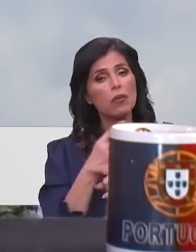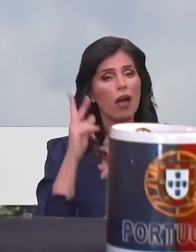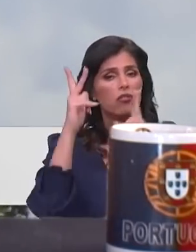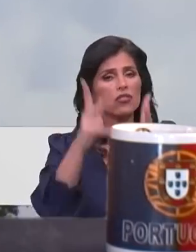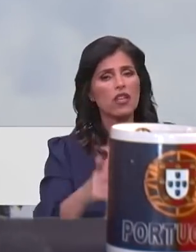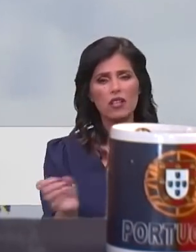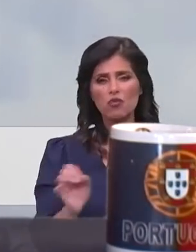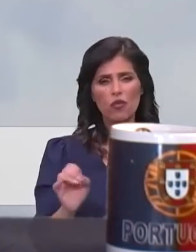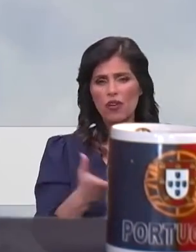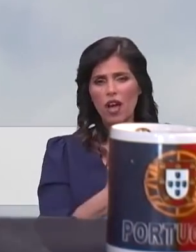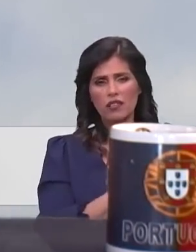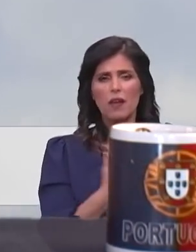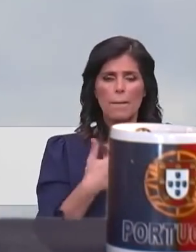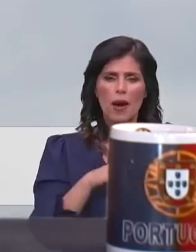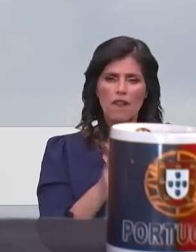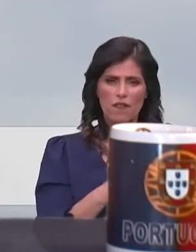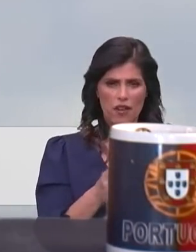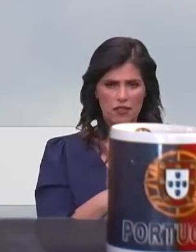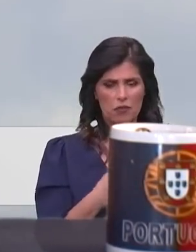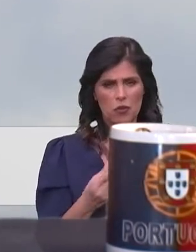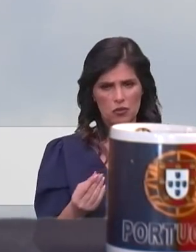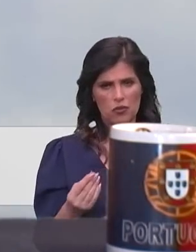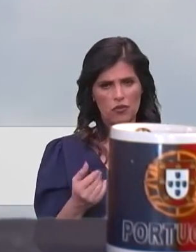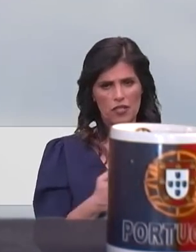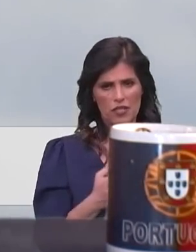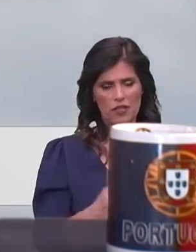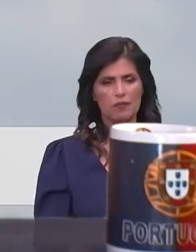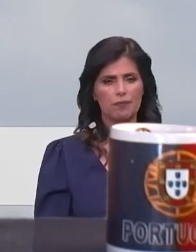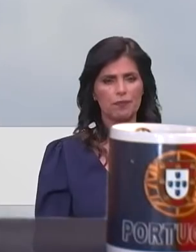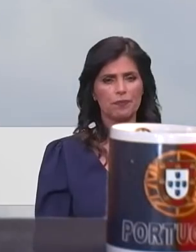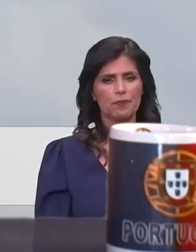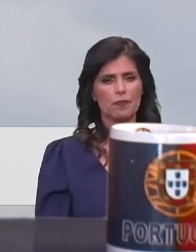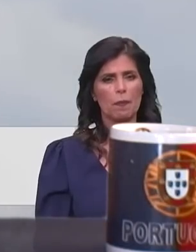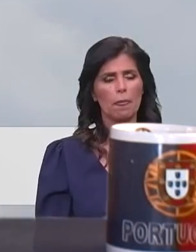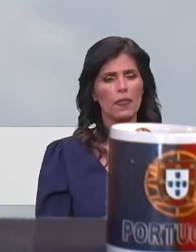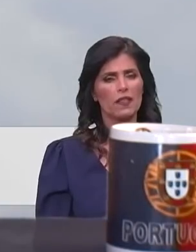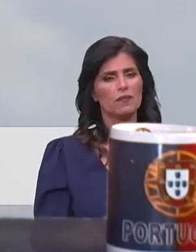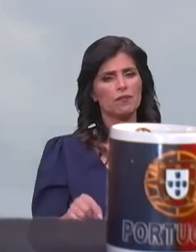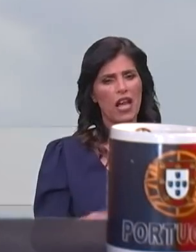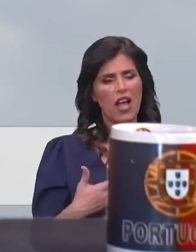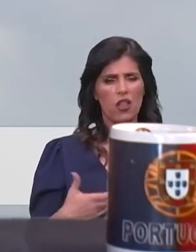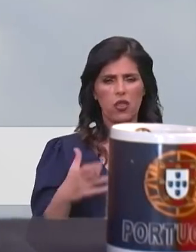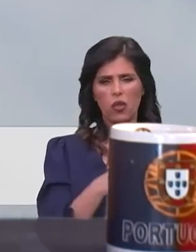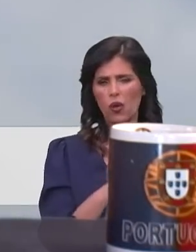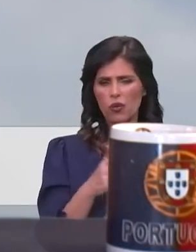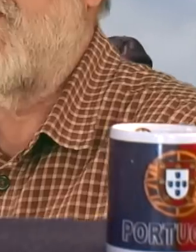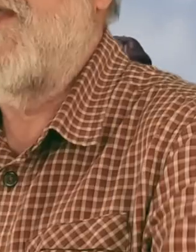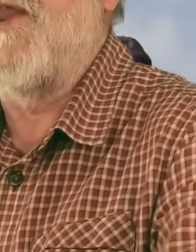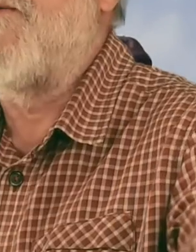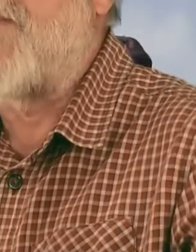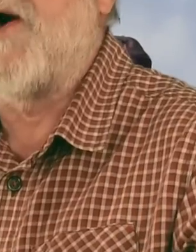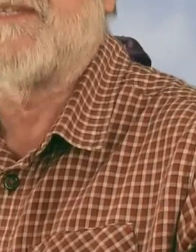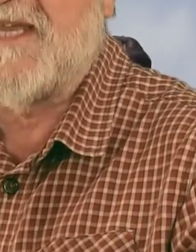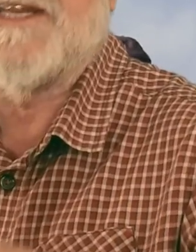menos este pessoal que está aqui concentrado no mesmo sítio no peso da régua deve haver chegar o jogo a lama portanto isto não